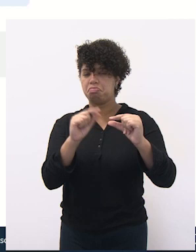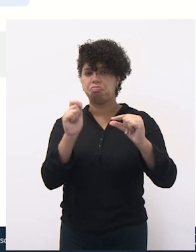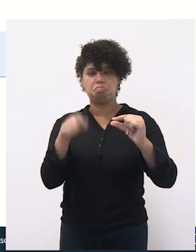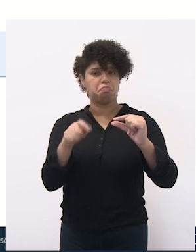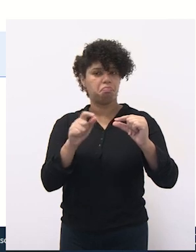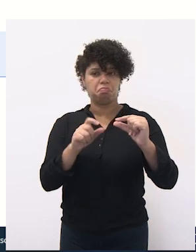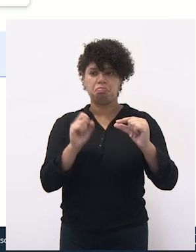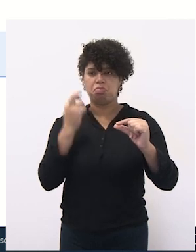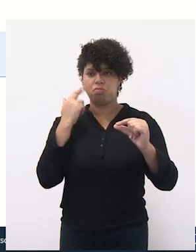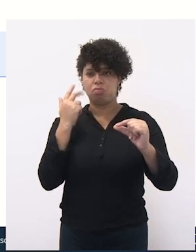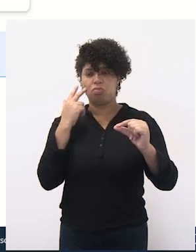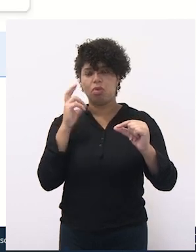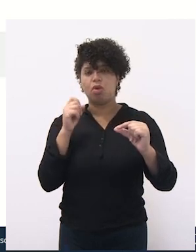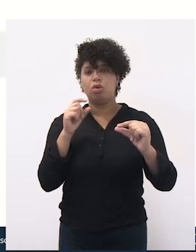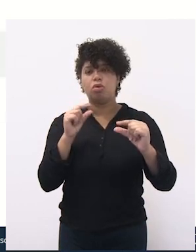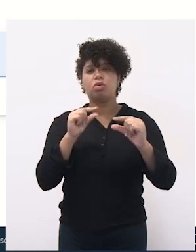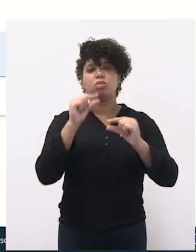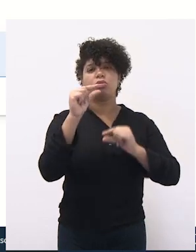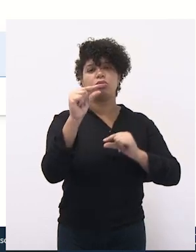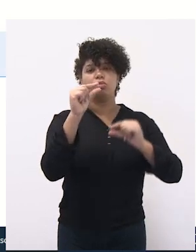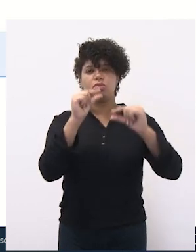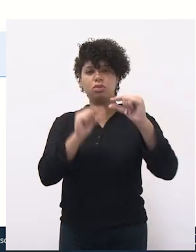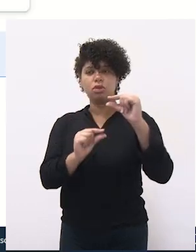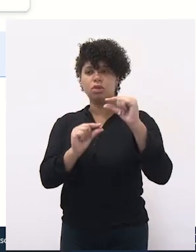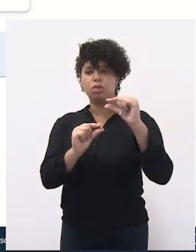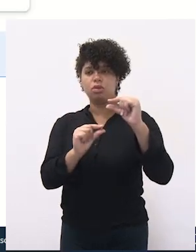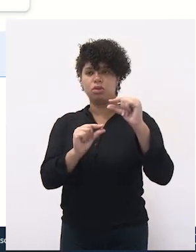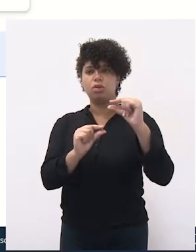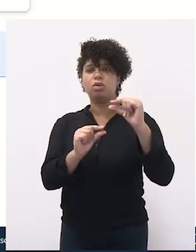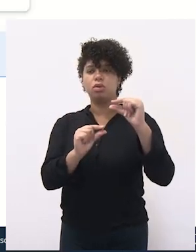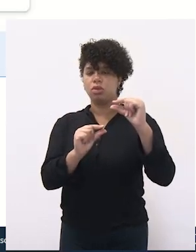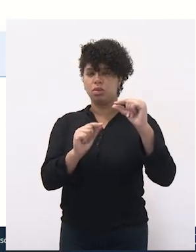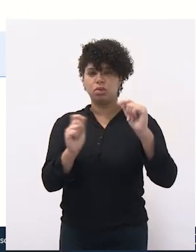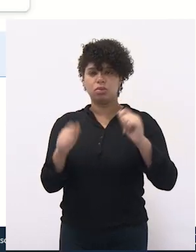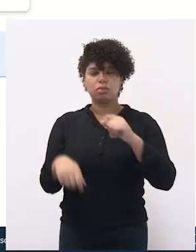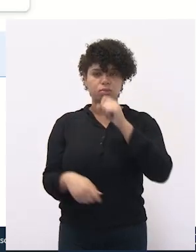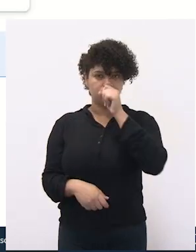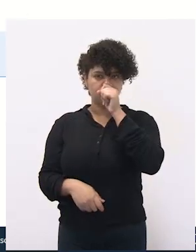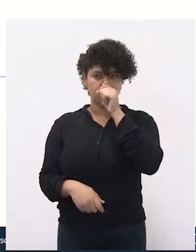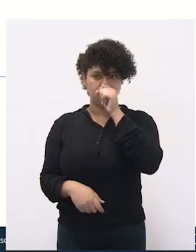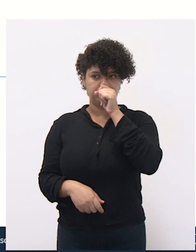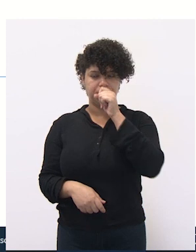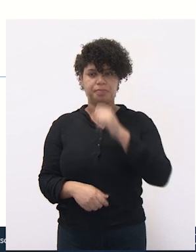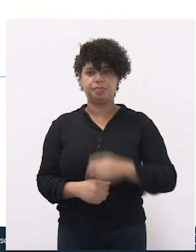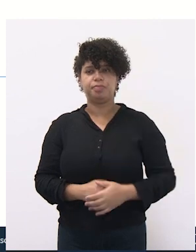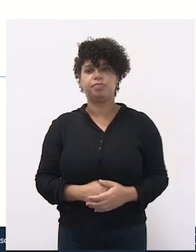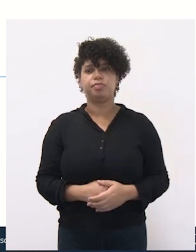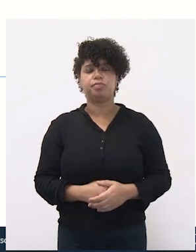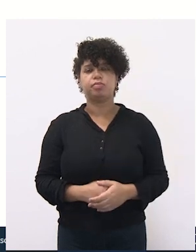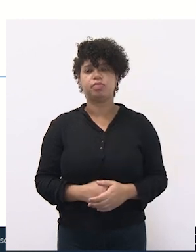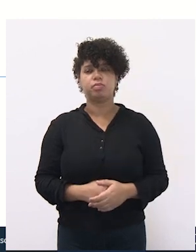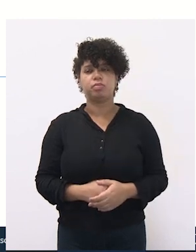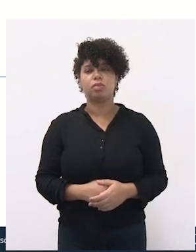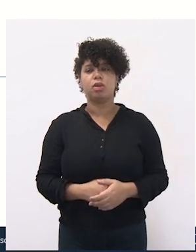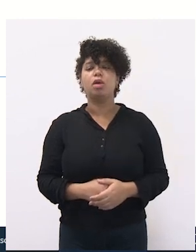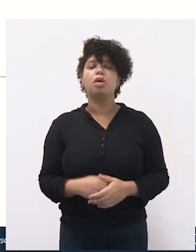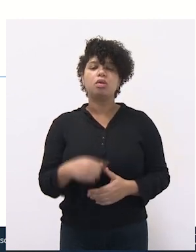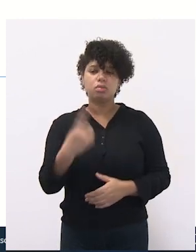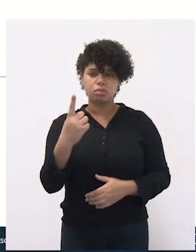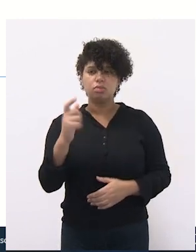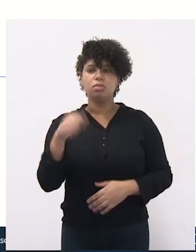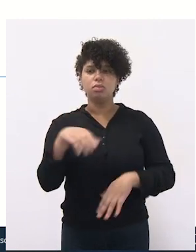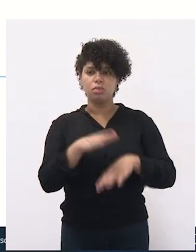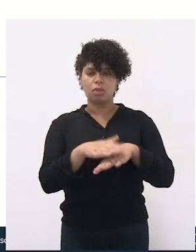nenhum. Posso inverter as ordens, né? Não tem problema nenhum. Então, pessoal, essa é uma das formas que a